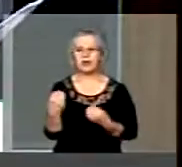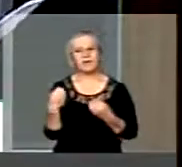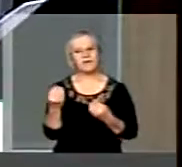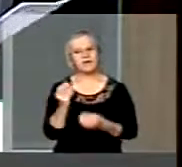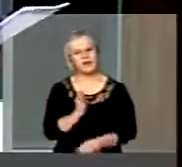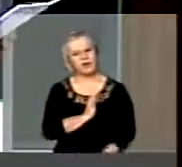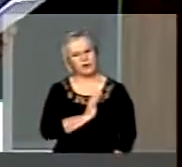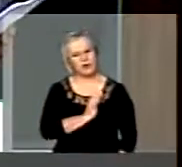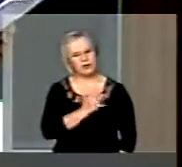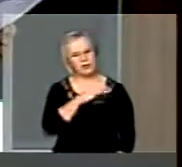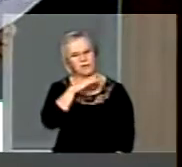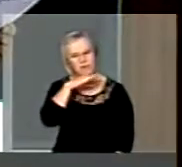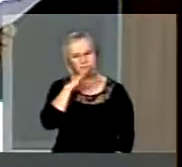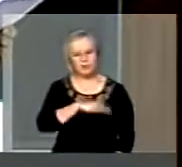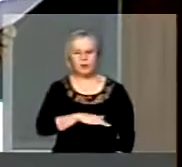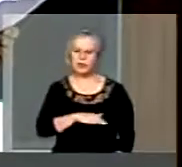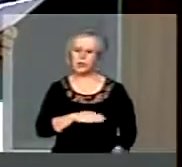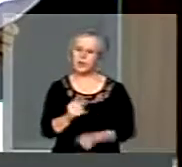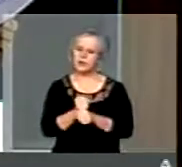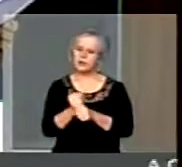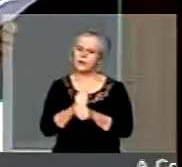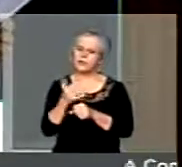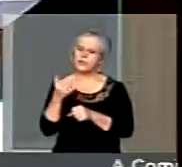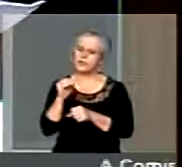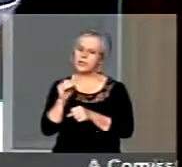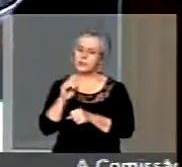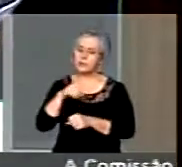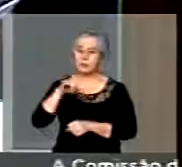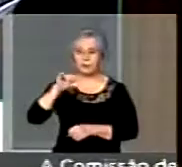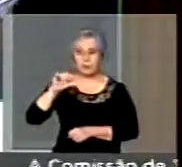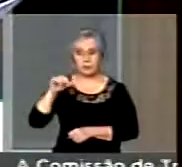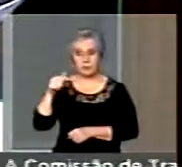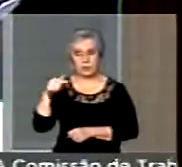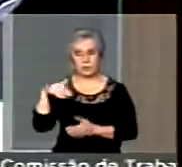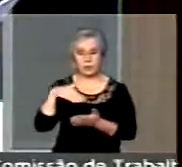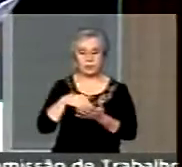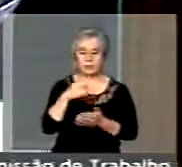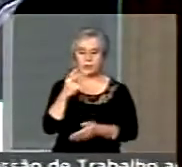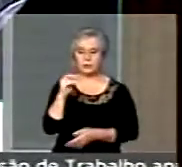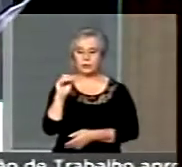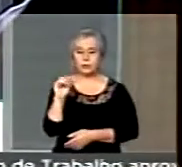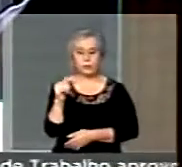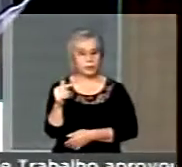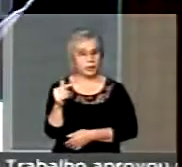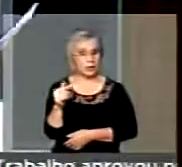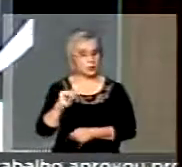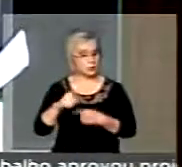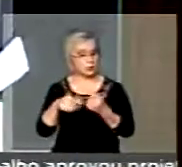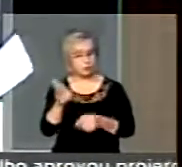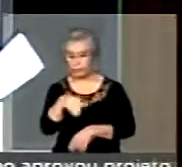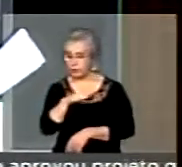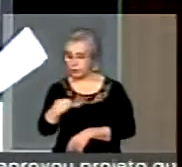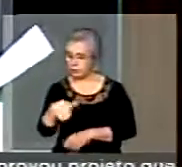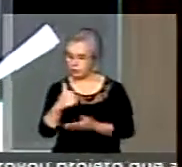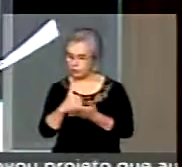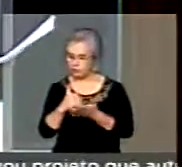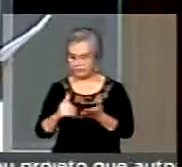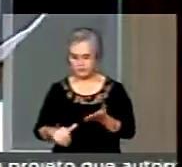que vigorou durante 10 anos entre 1997 e 2007, quando